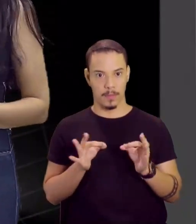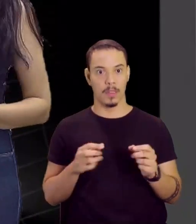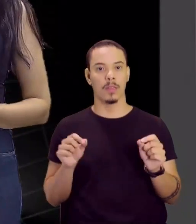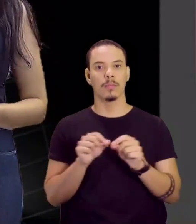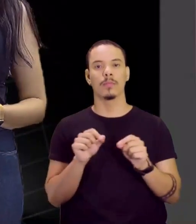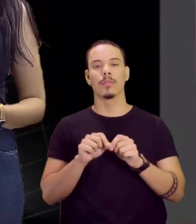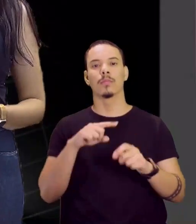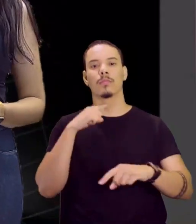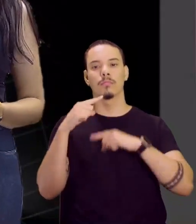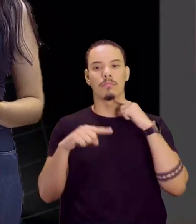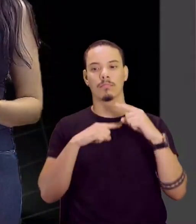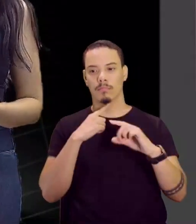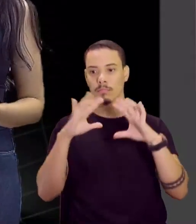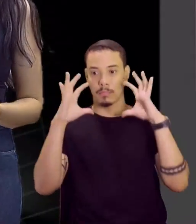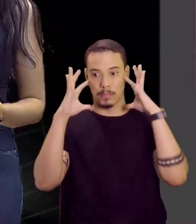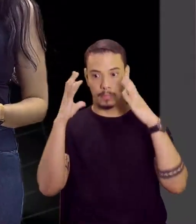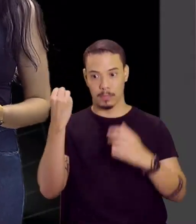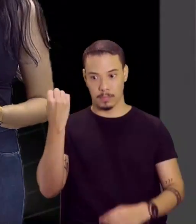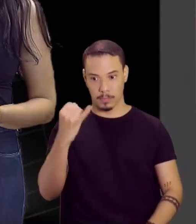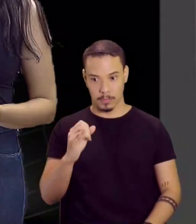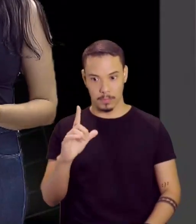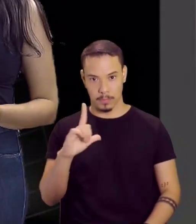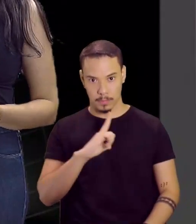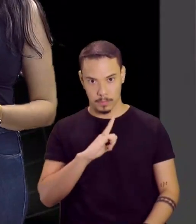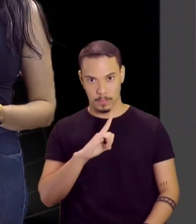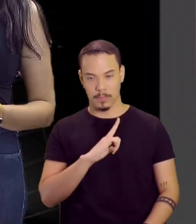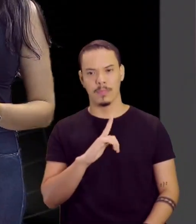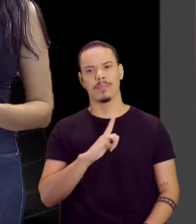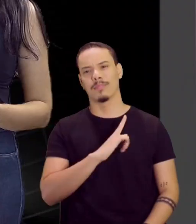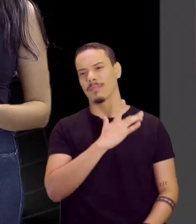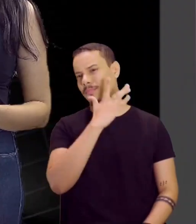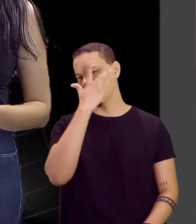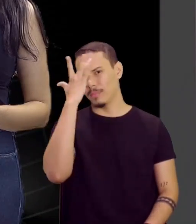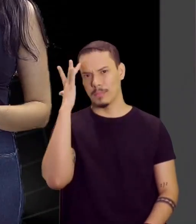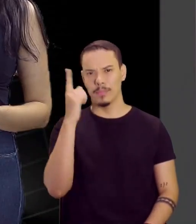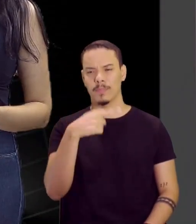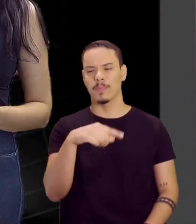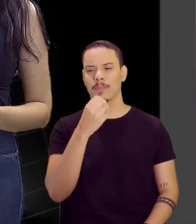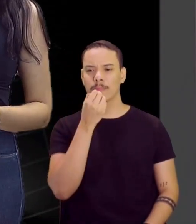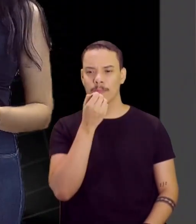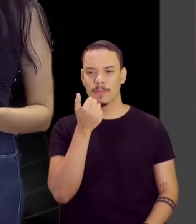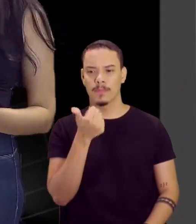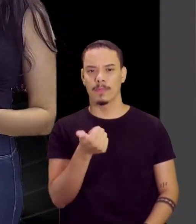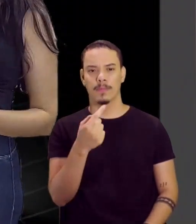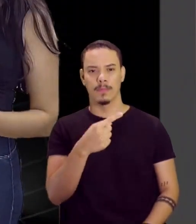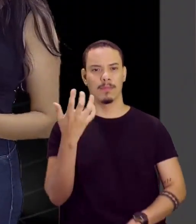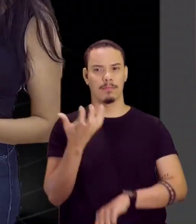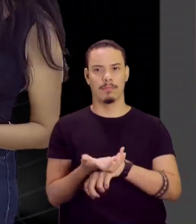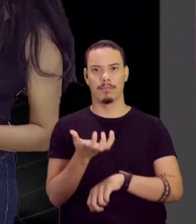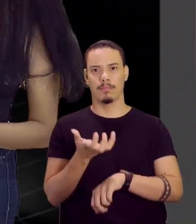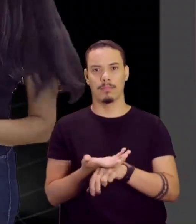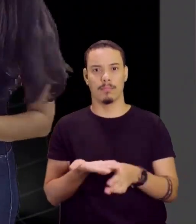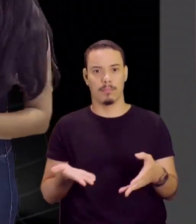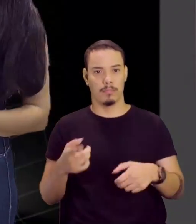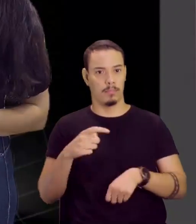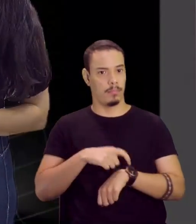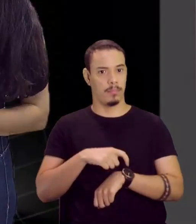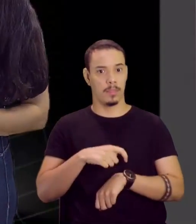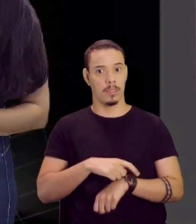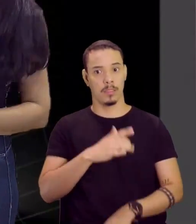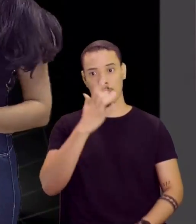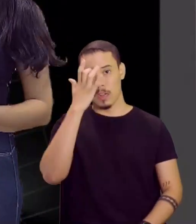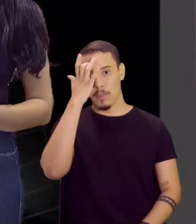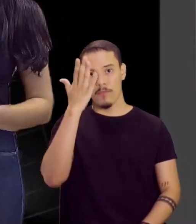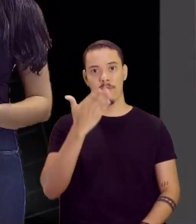tirar as dúvidas, caso tenha ficado alguma, né? Mas de jeito que as coisas estão bem, acho que essa disciplina, nesse momento, está muito fácil,